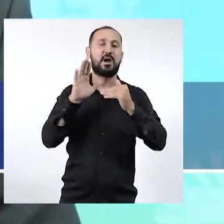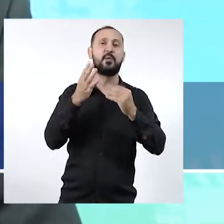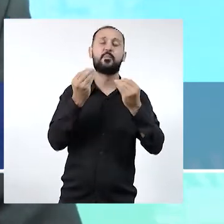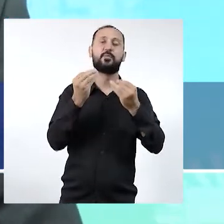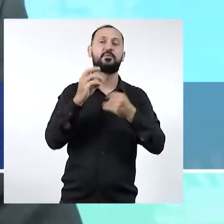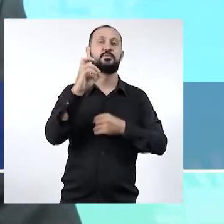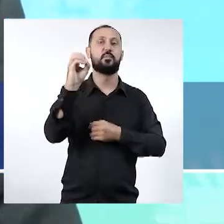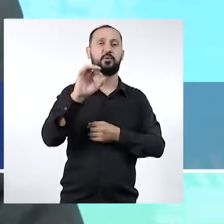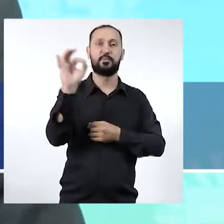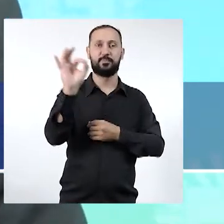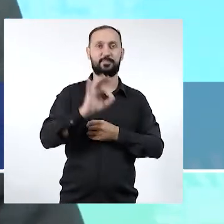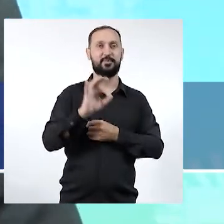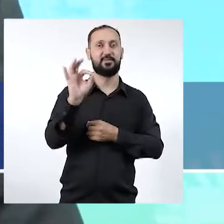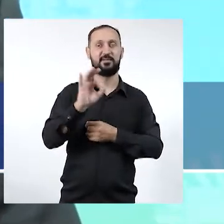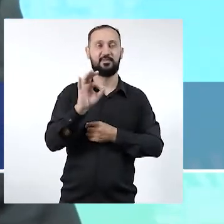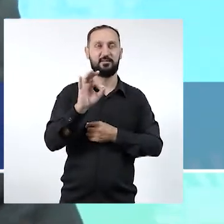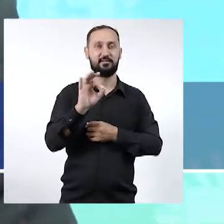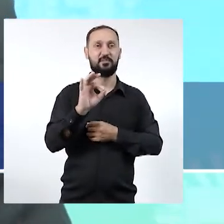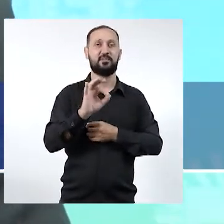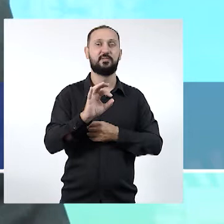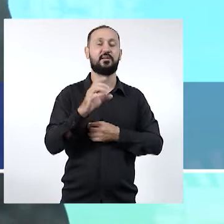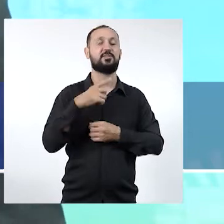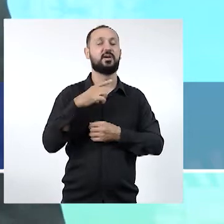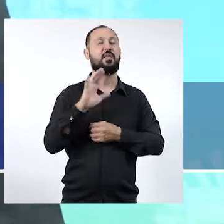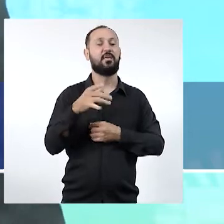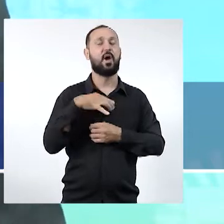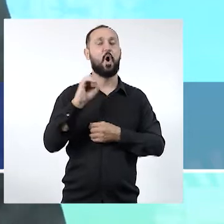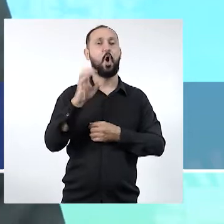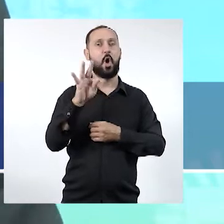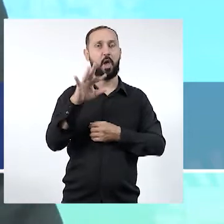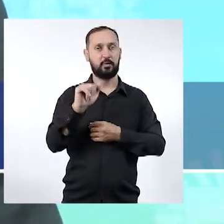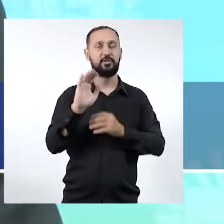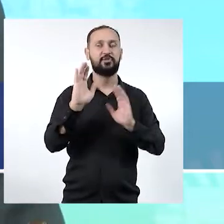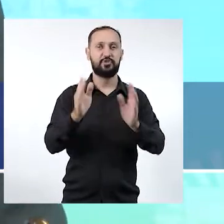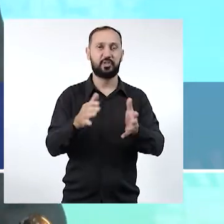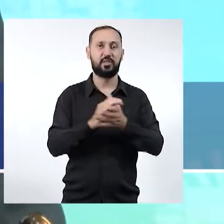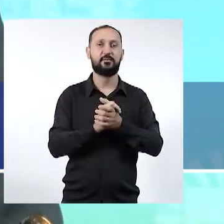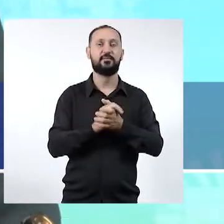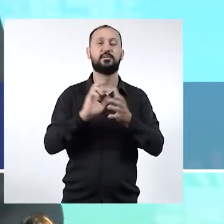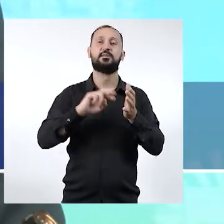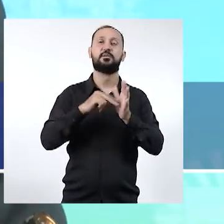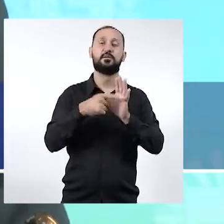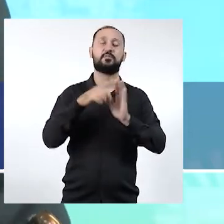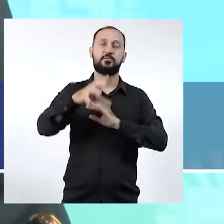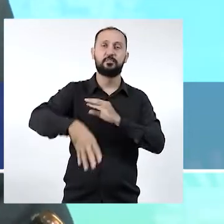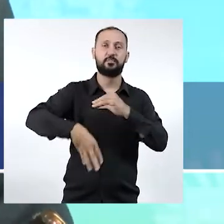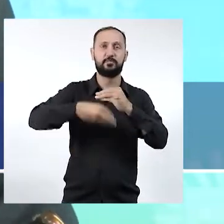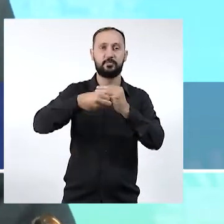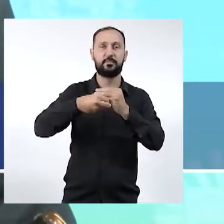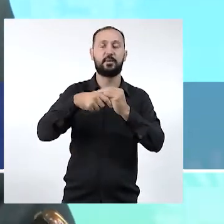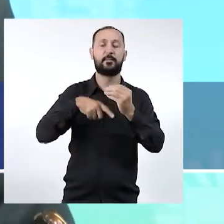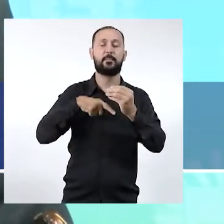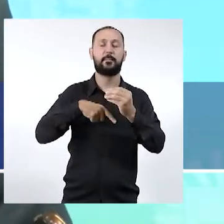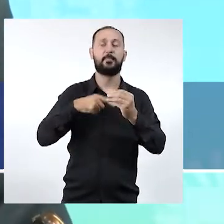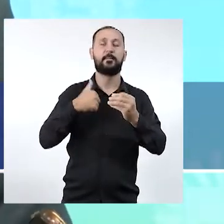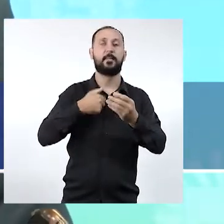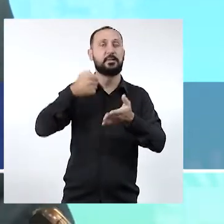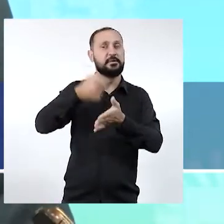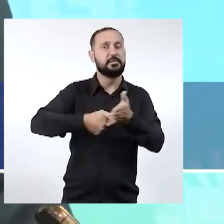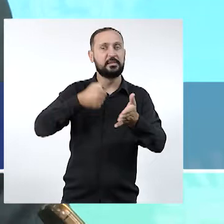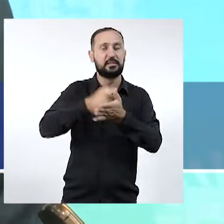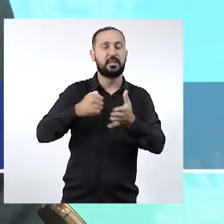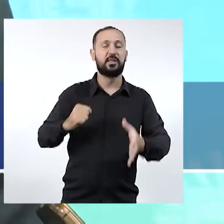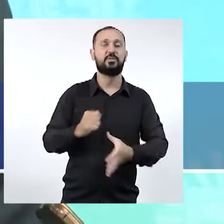gente ultrapassaria os 50% das cotas que já existem. E, nesse sentido, eu apresentei uma emenda para que